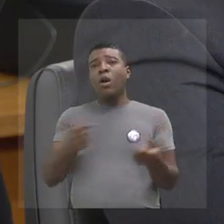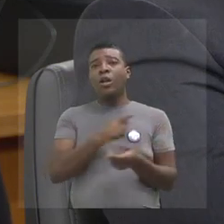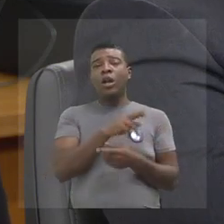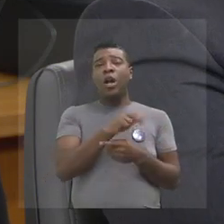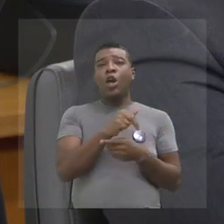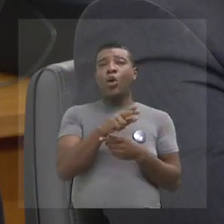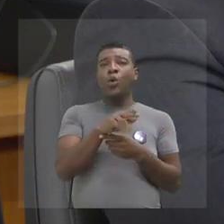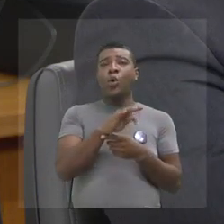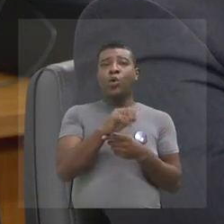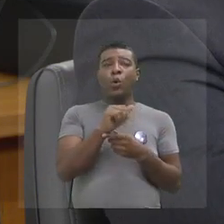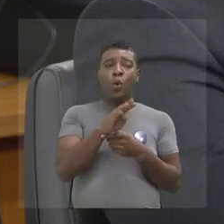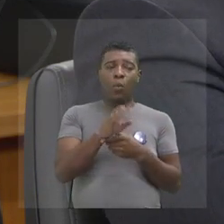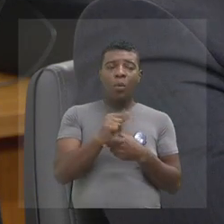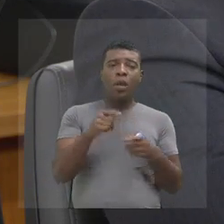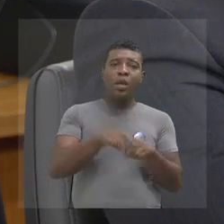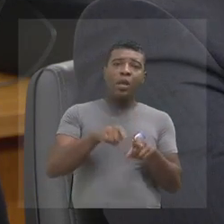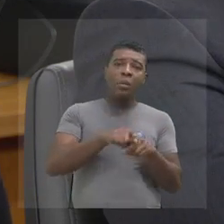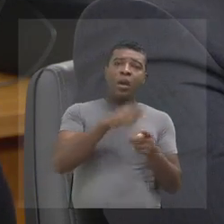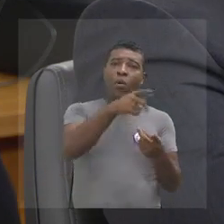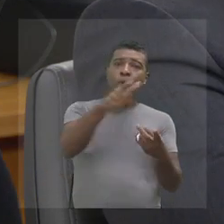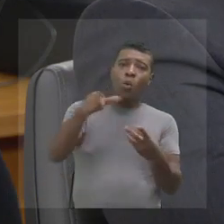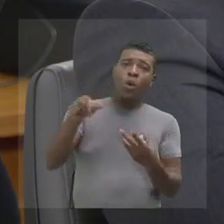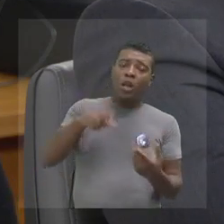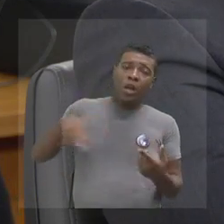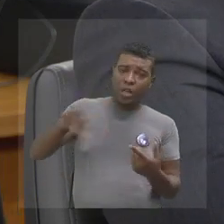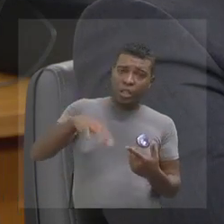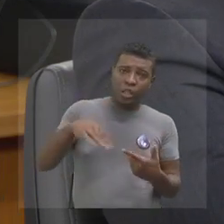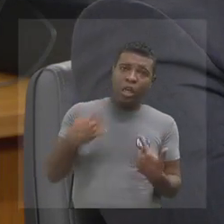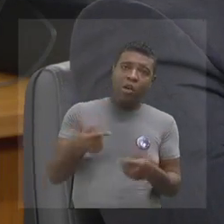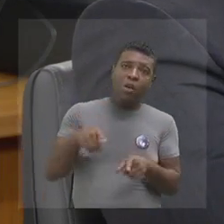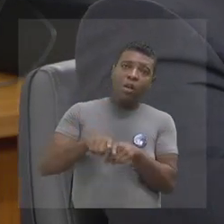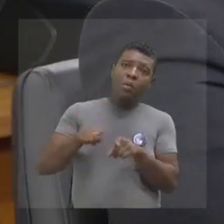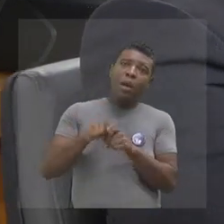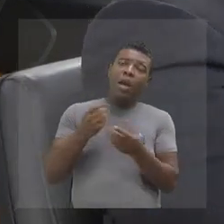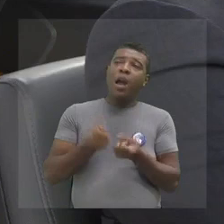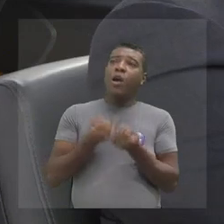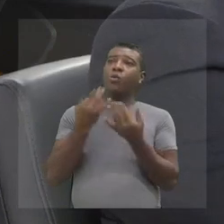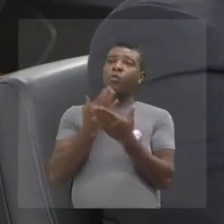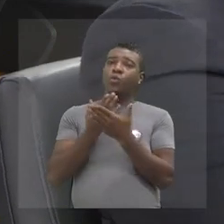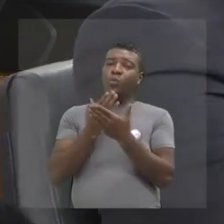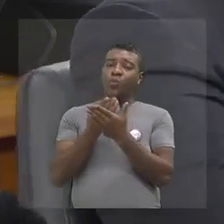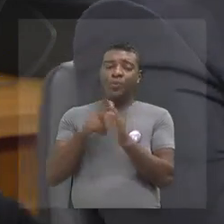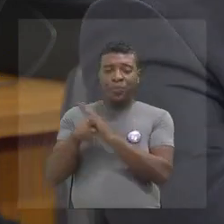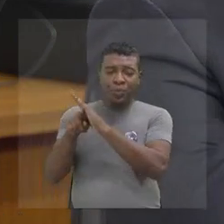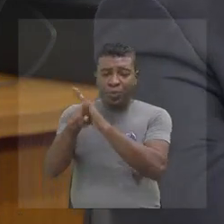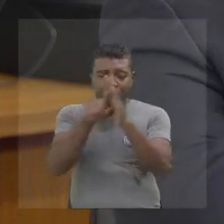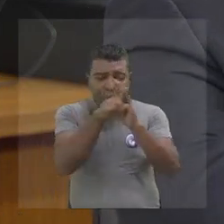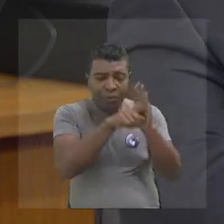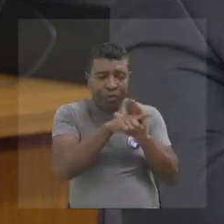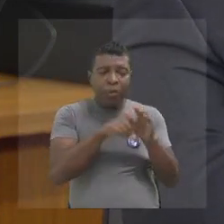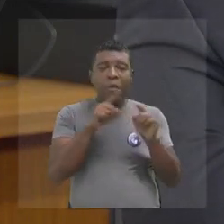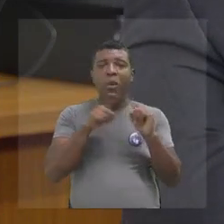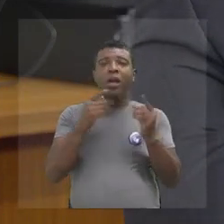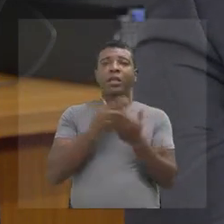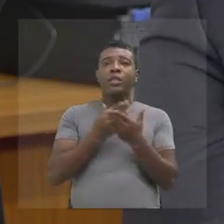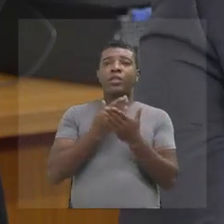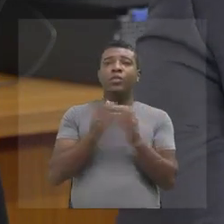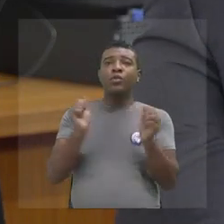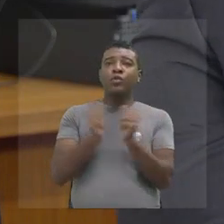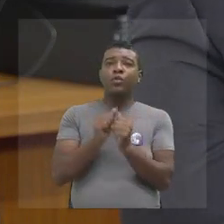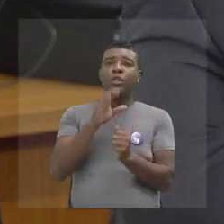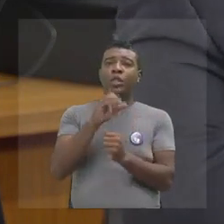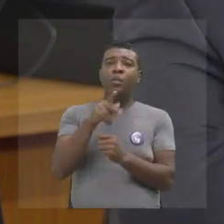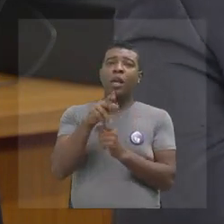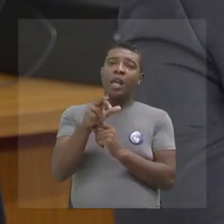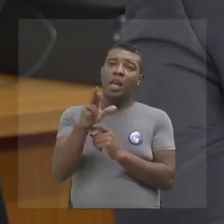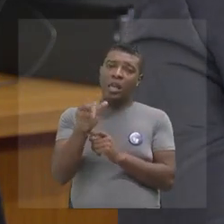regiões alguns estudos mais específicos feito pela Agência Nacional de águas mas um estudo é efeito junto com a cprm que nos deu condição